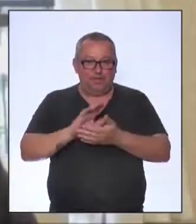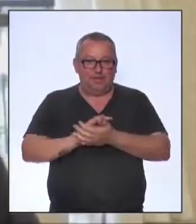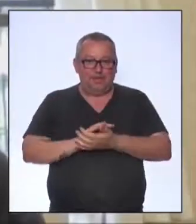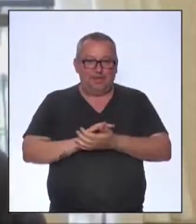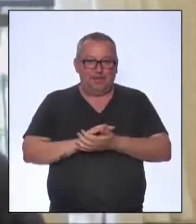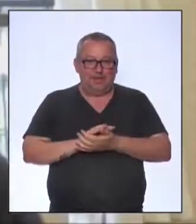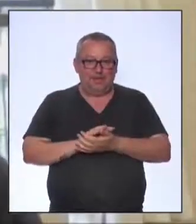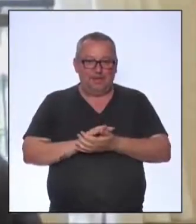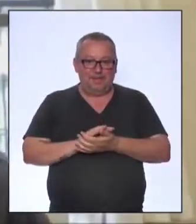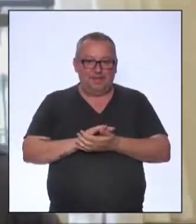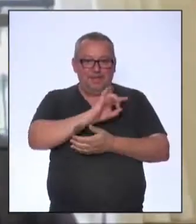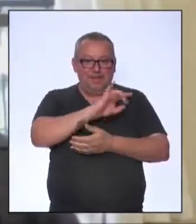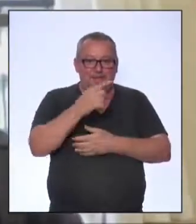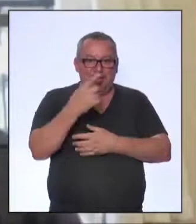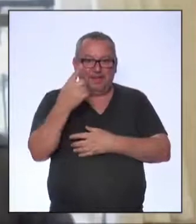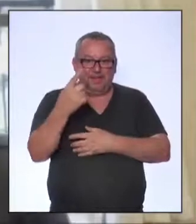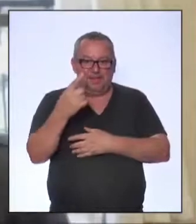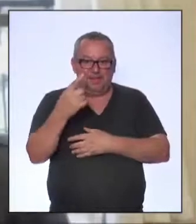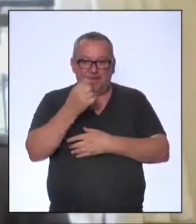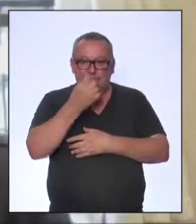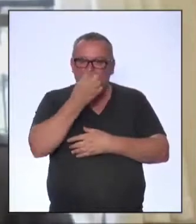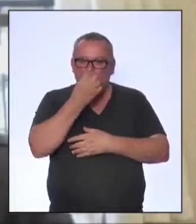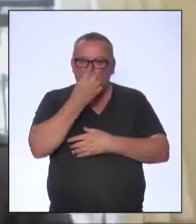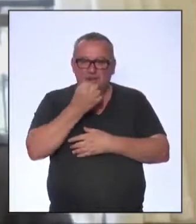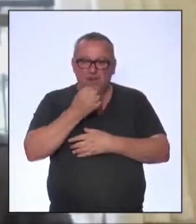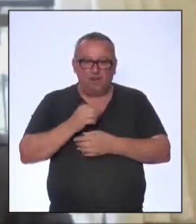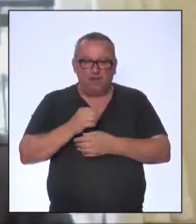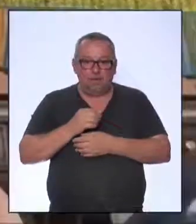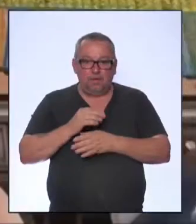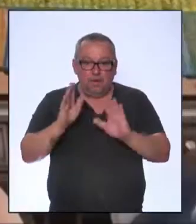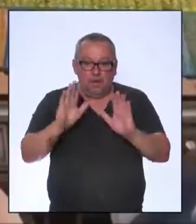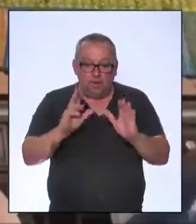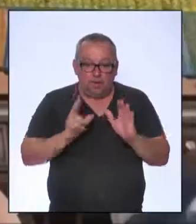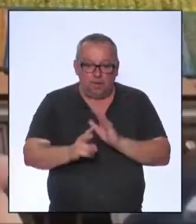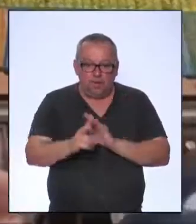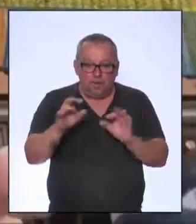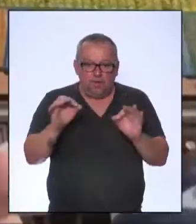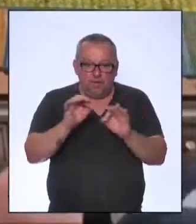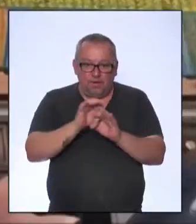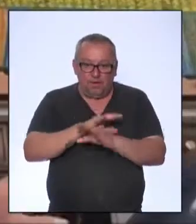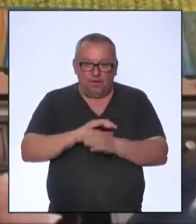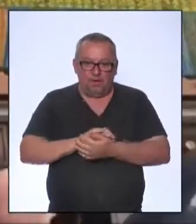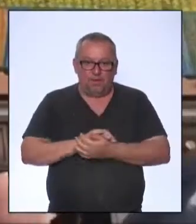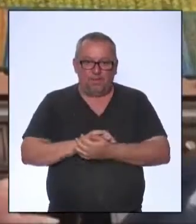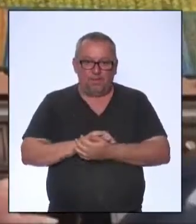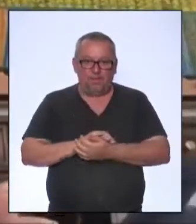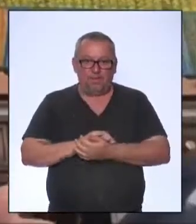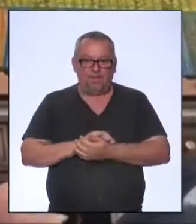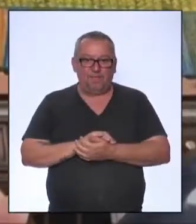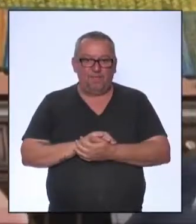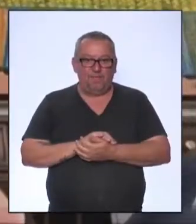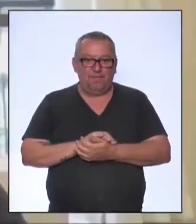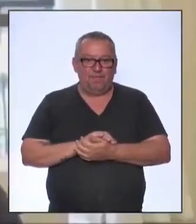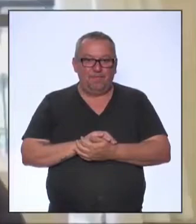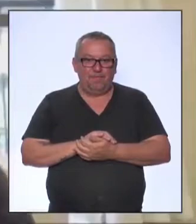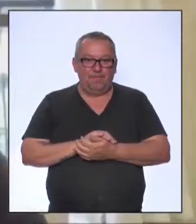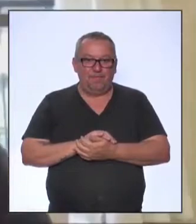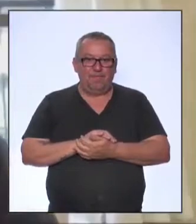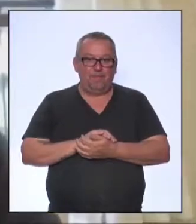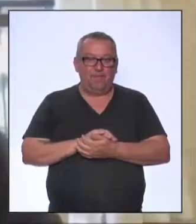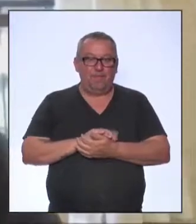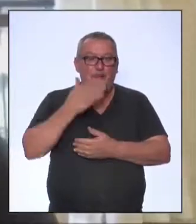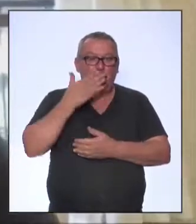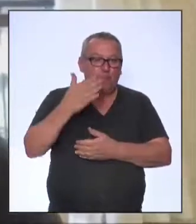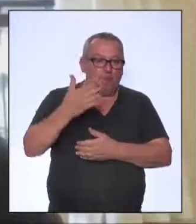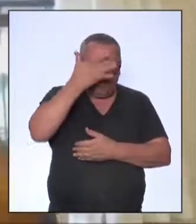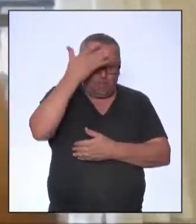assim, cada um... Pode falar, Raquel. Não, pode encerrar. A hora que você encerrar, eu falo. Tá bom. Então, assim, eu peço para todo